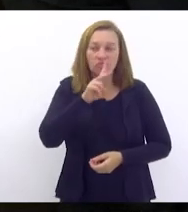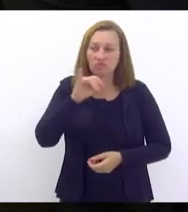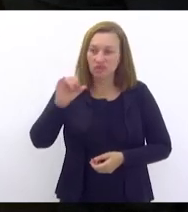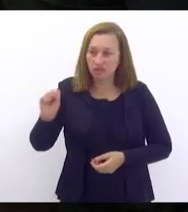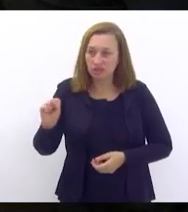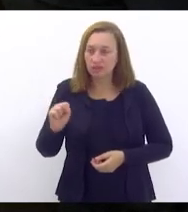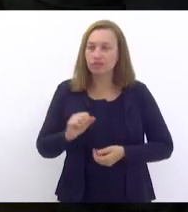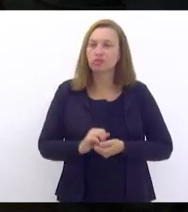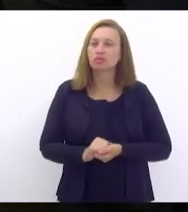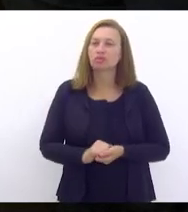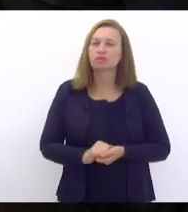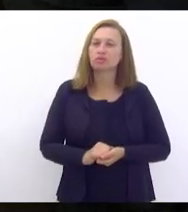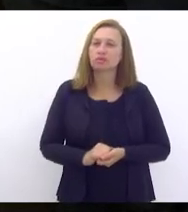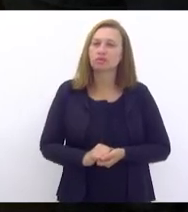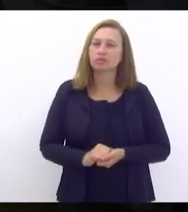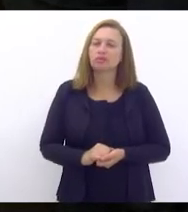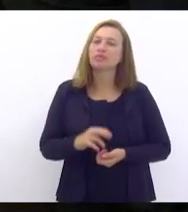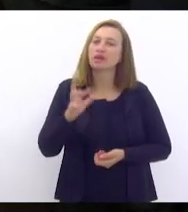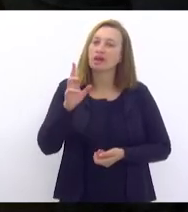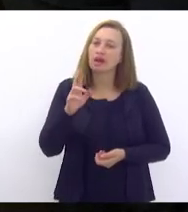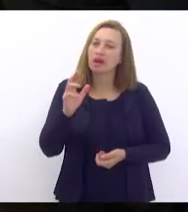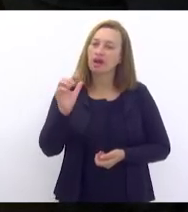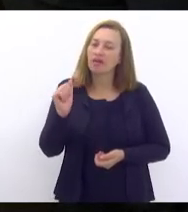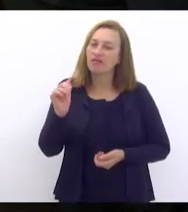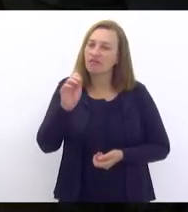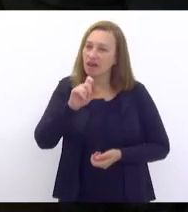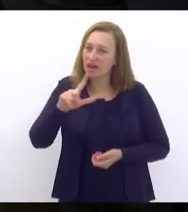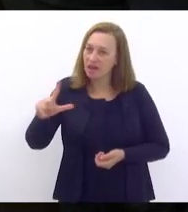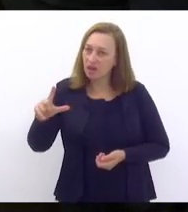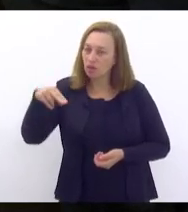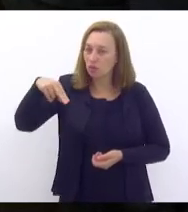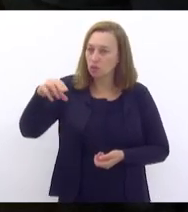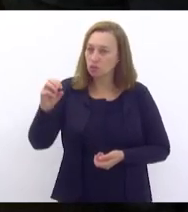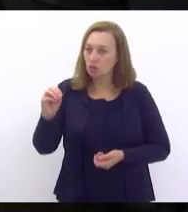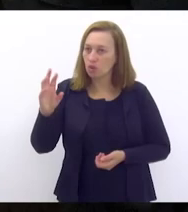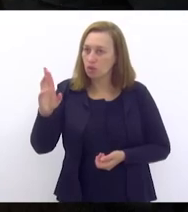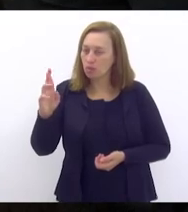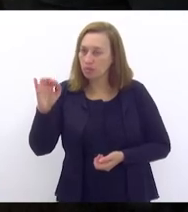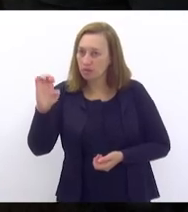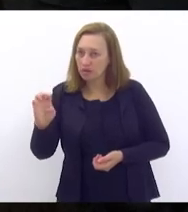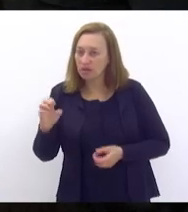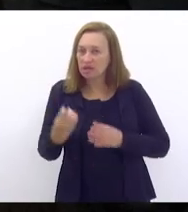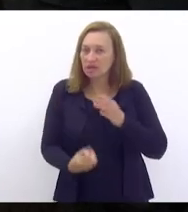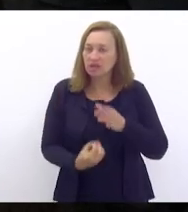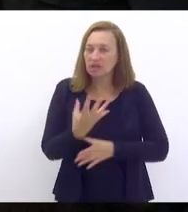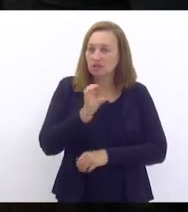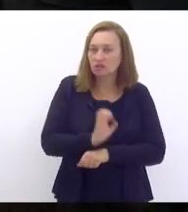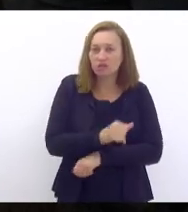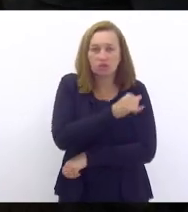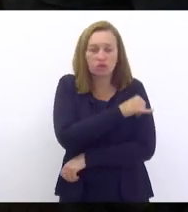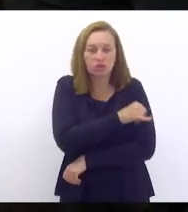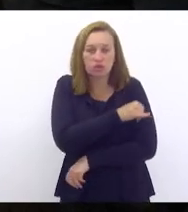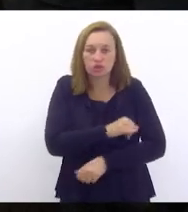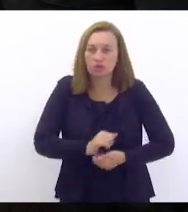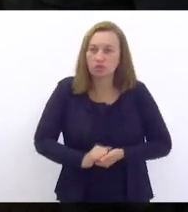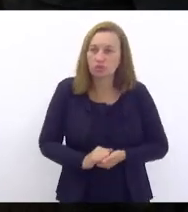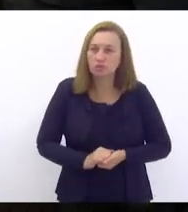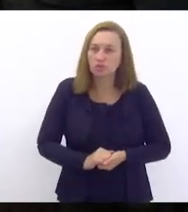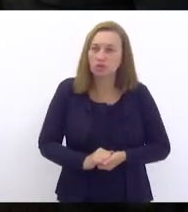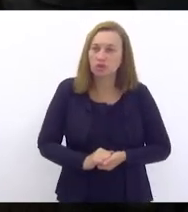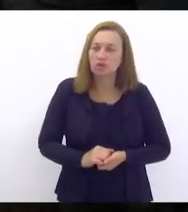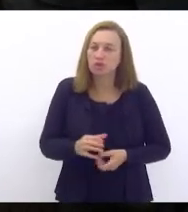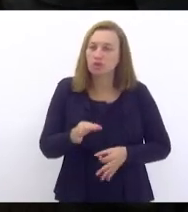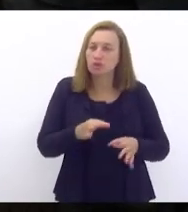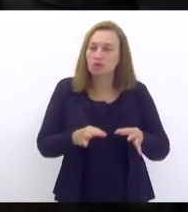Vinícius Cozolino e Rafael Nobre, que cria no âmbito do Estado do Rio de Janeiro o